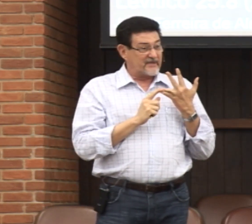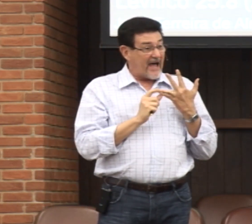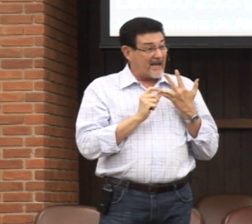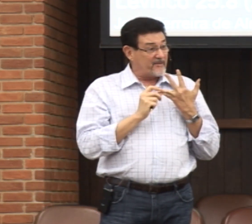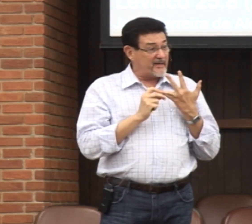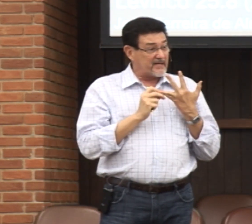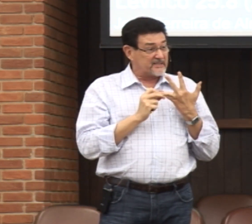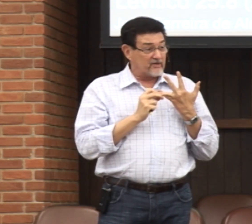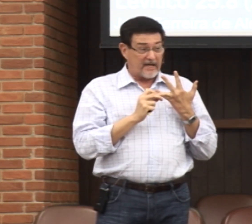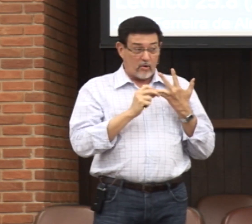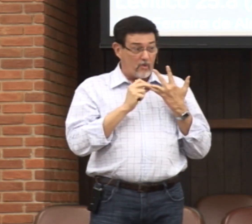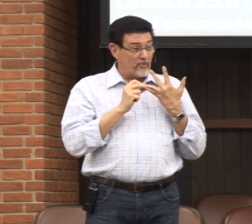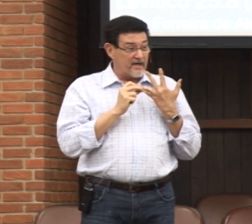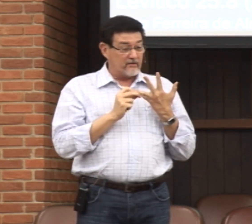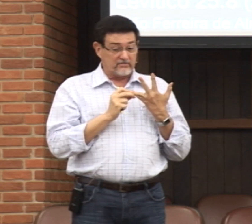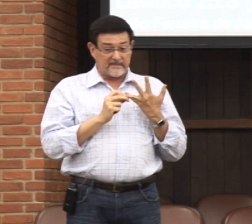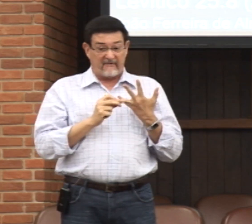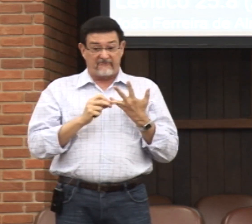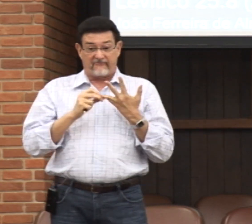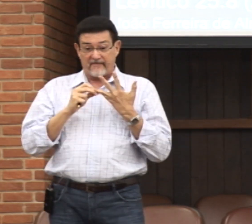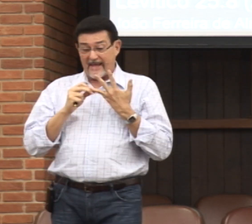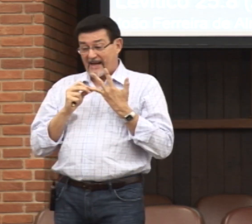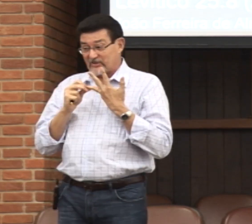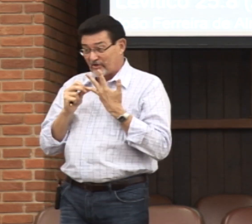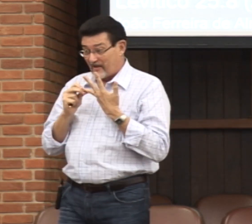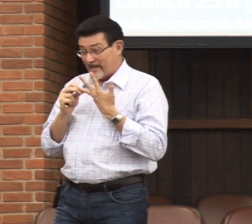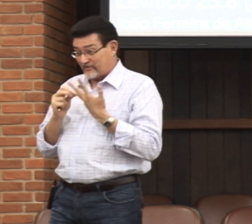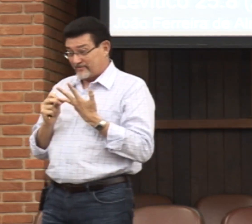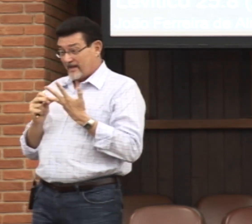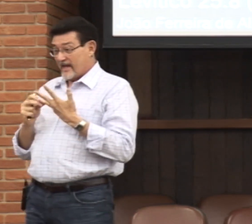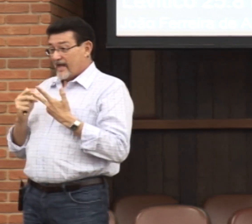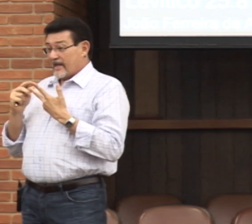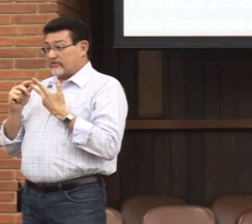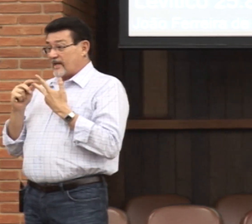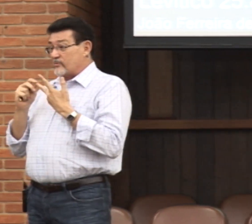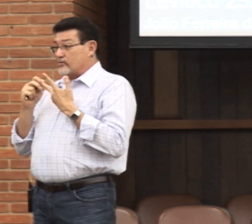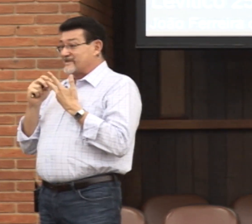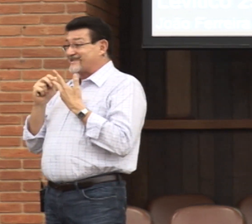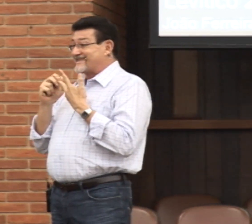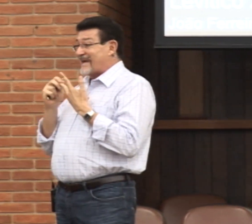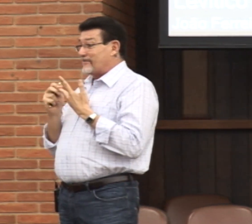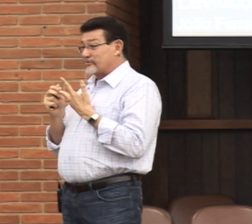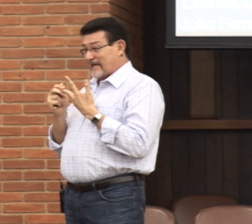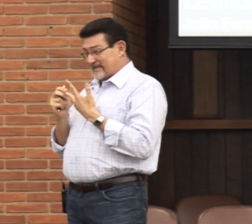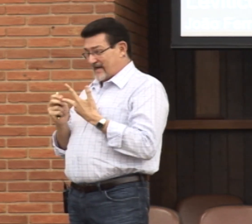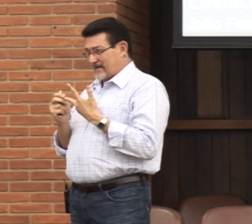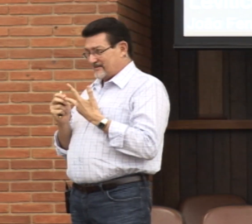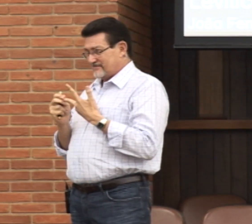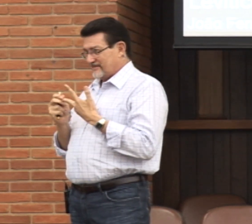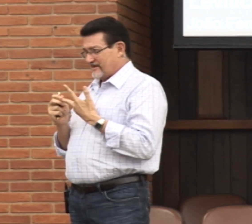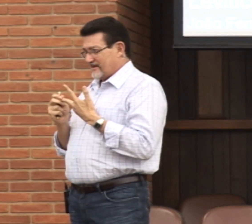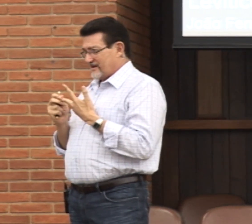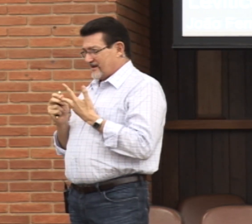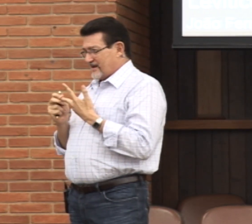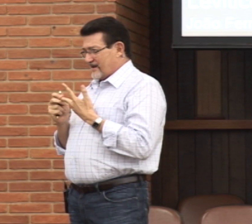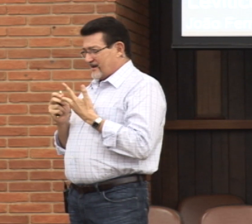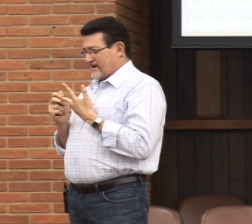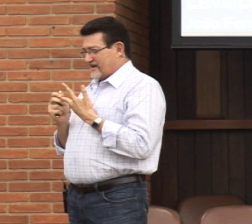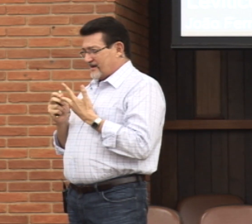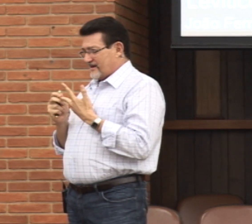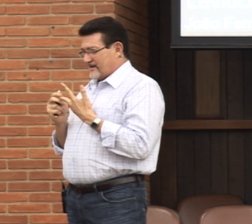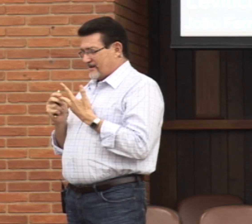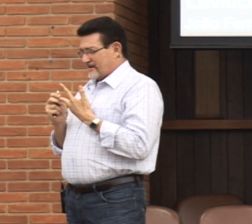Consagração da alimentação da comunhão da relacionamento eu tenho o sábado da terra